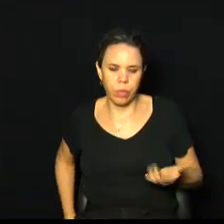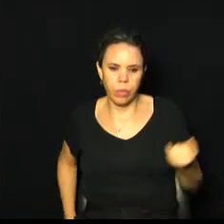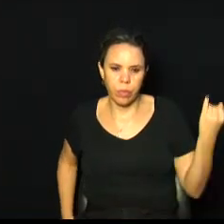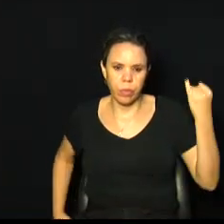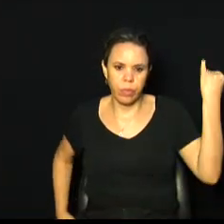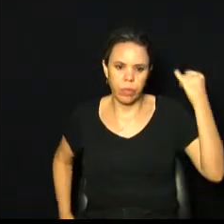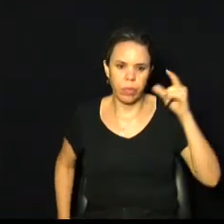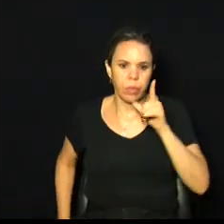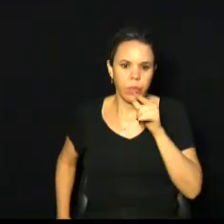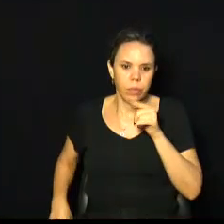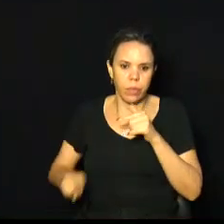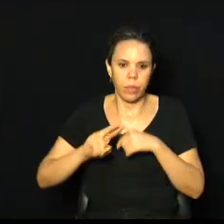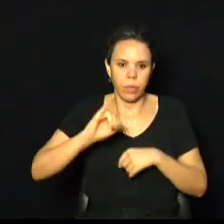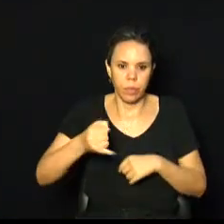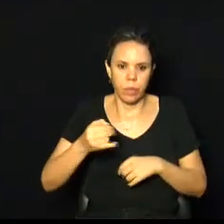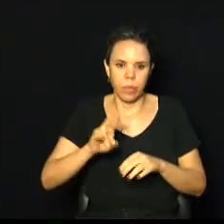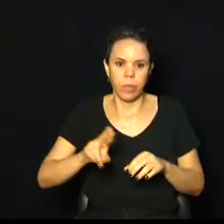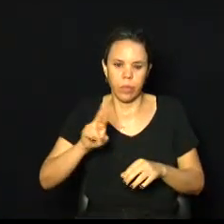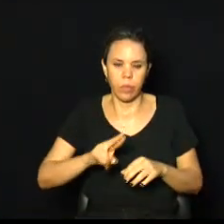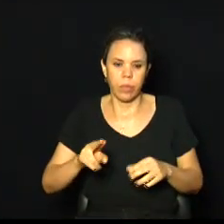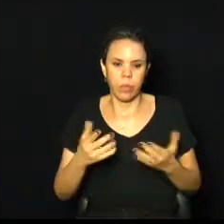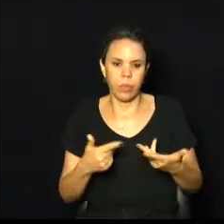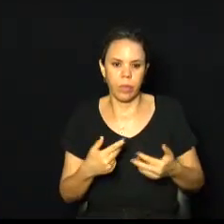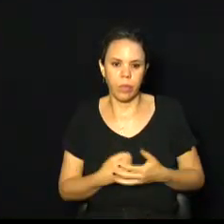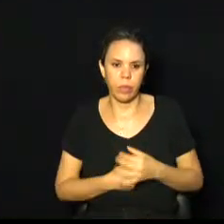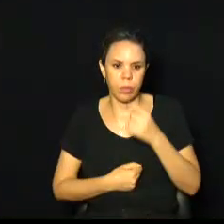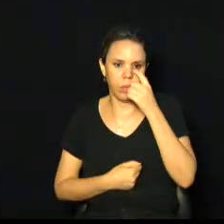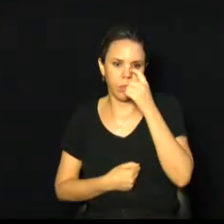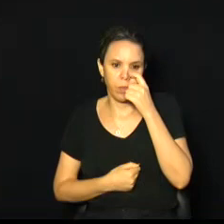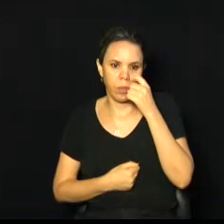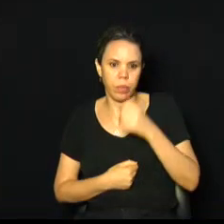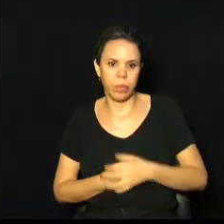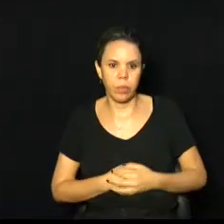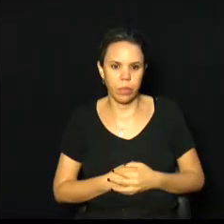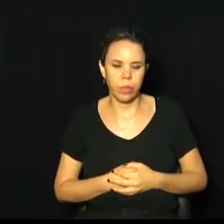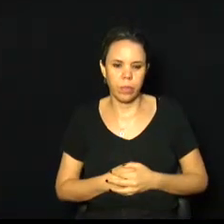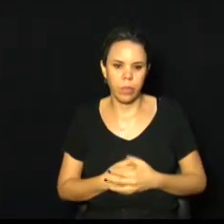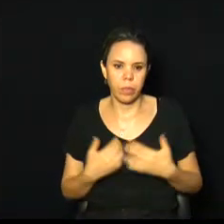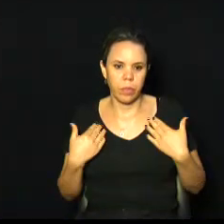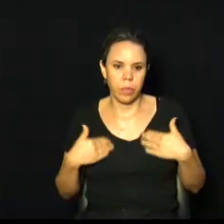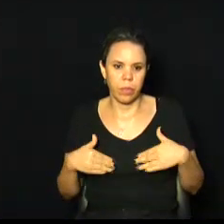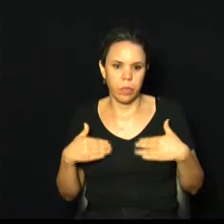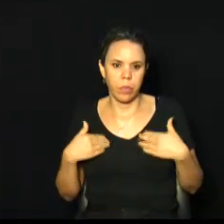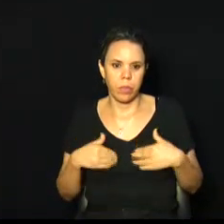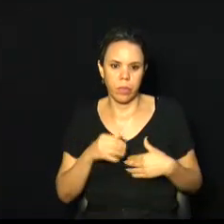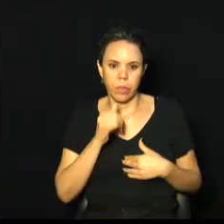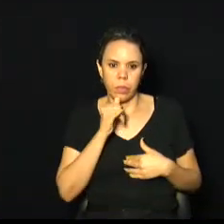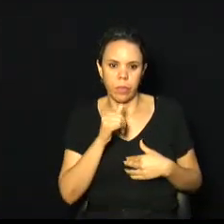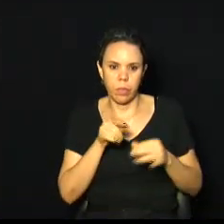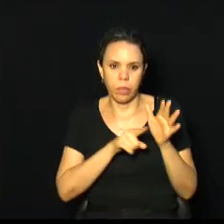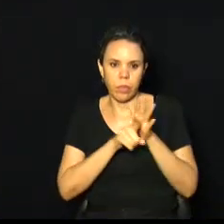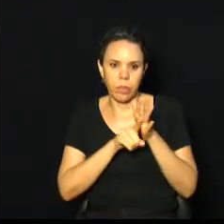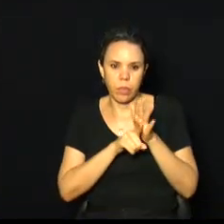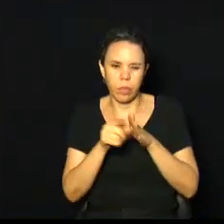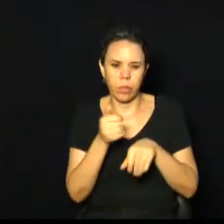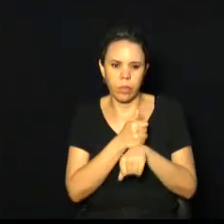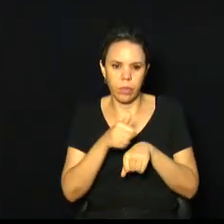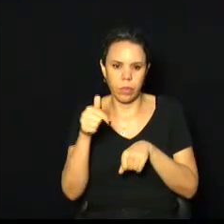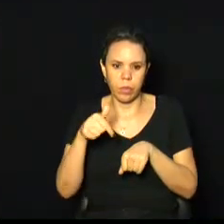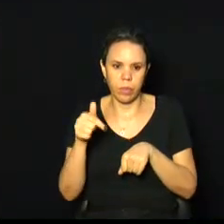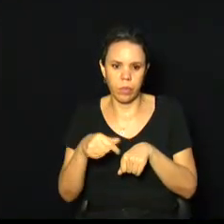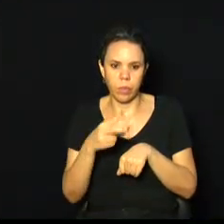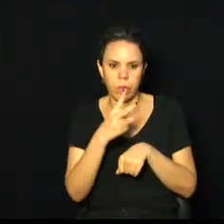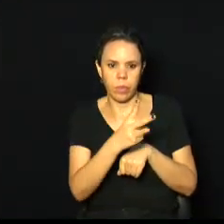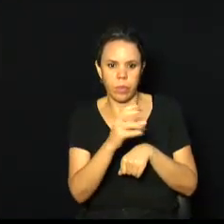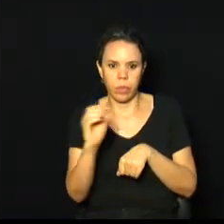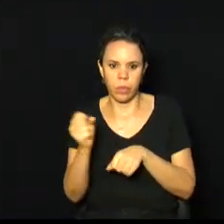importância da água de reuso. E outra coisa, né, gente? Tranquilamente, os pesquisadores daqui a